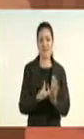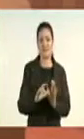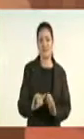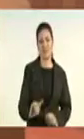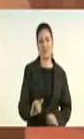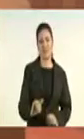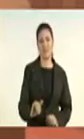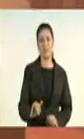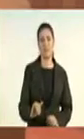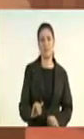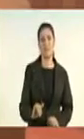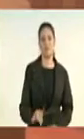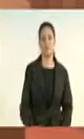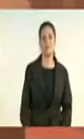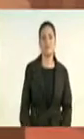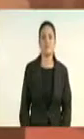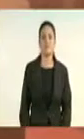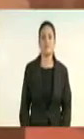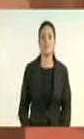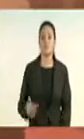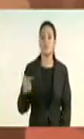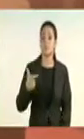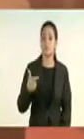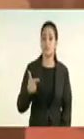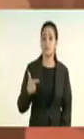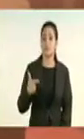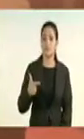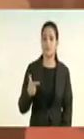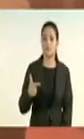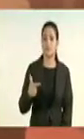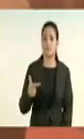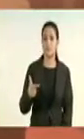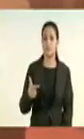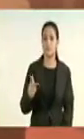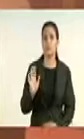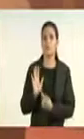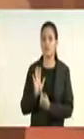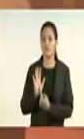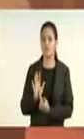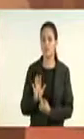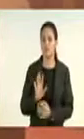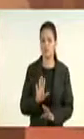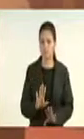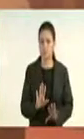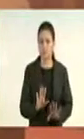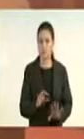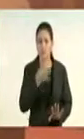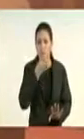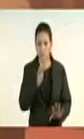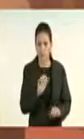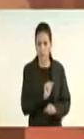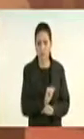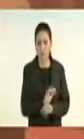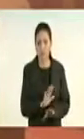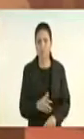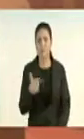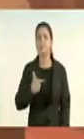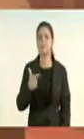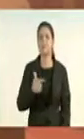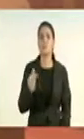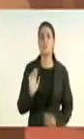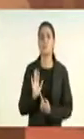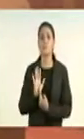burlar a lei de licitações. Segundo, deputado Braz, demonstrar a boa... Concedo já, deputado Rogério Cafeteira. Demonstrar